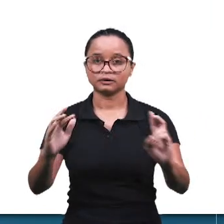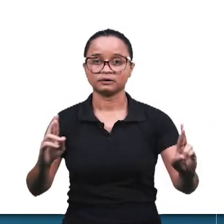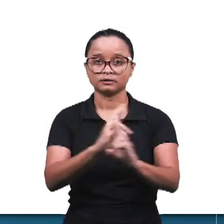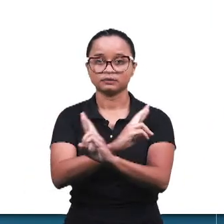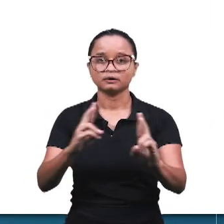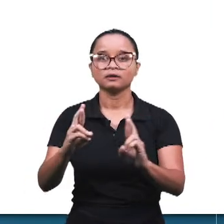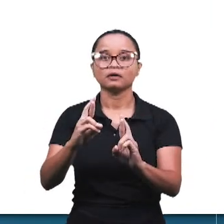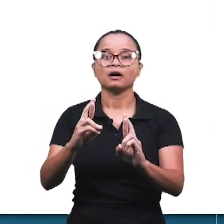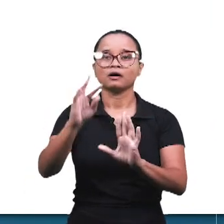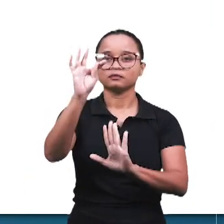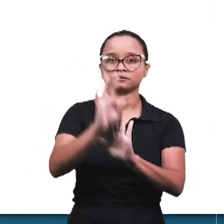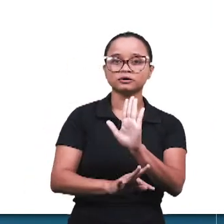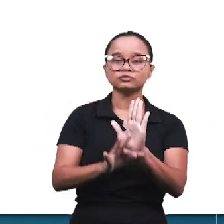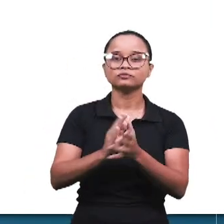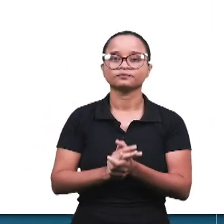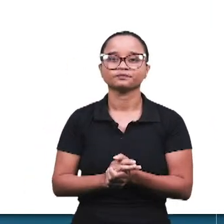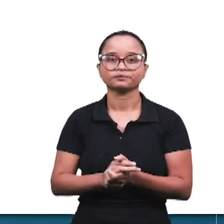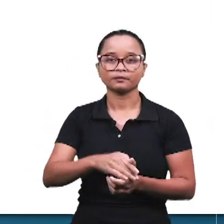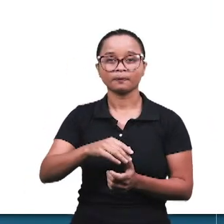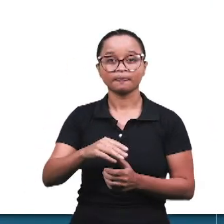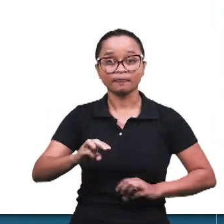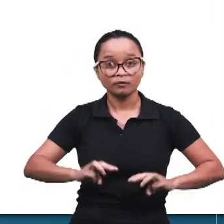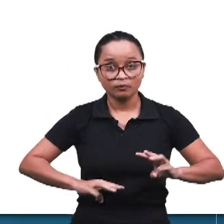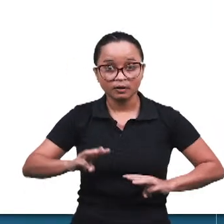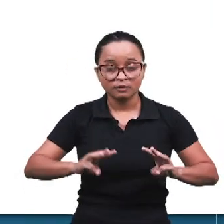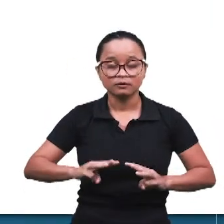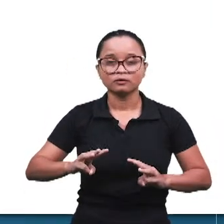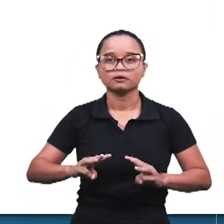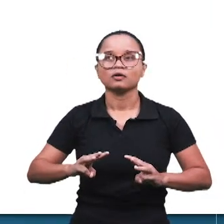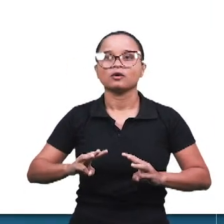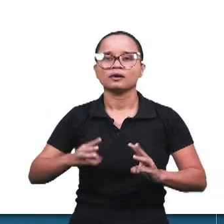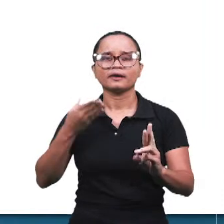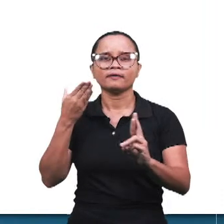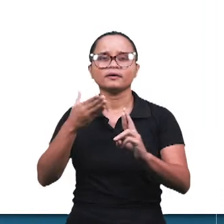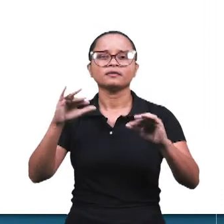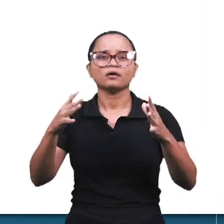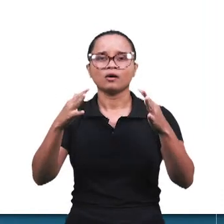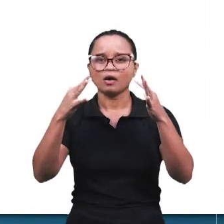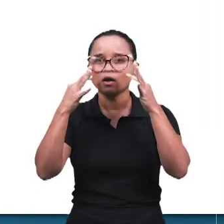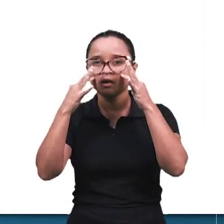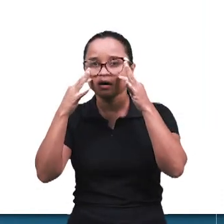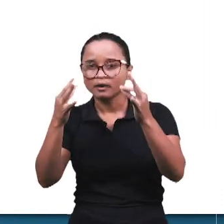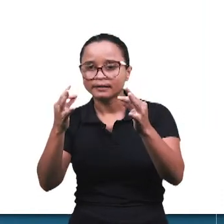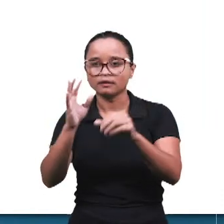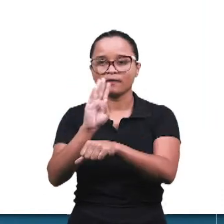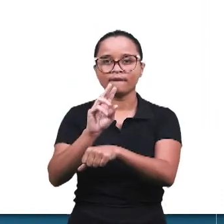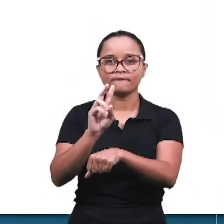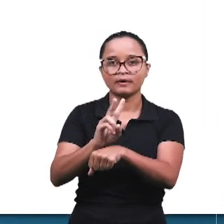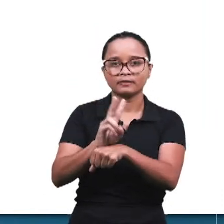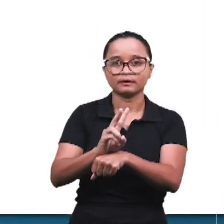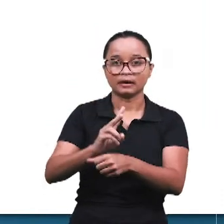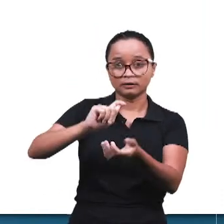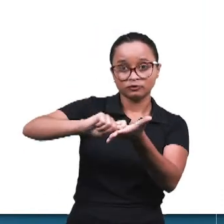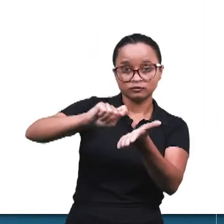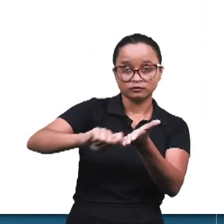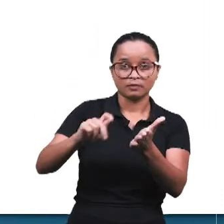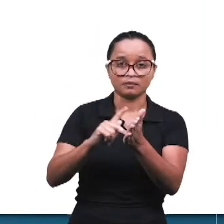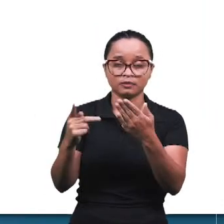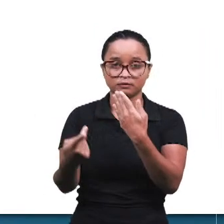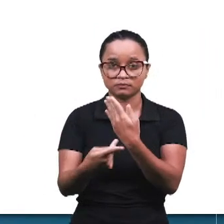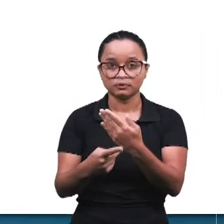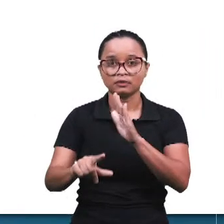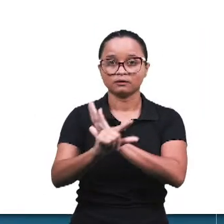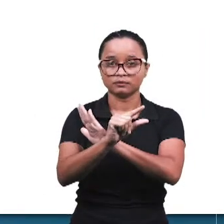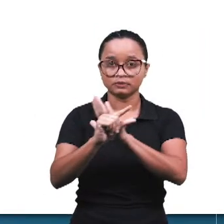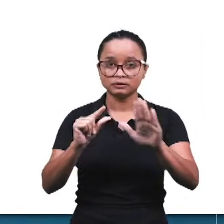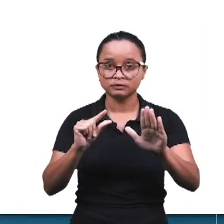assemelha ao texto do Evangelho de Marcos, que se refere à vigilância. Anote a parábola, o versículo